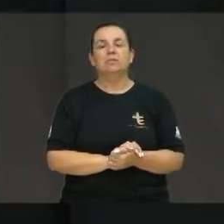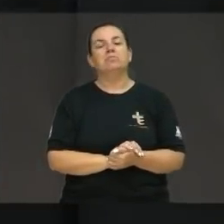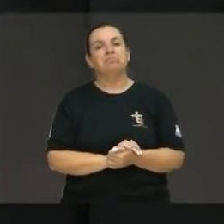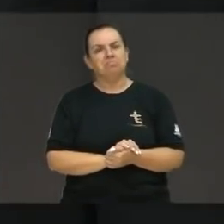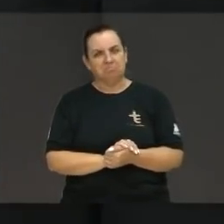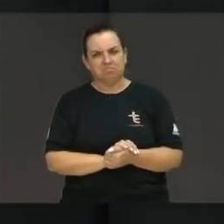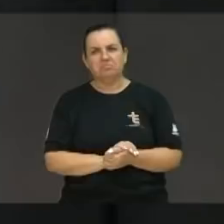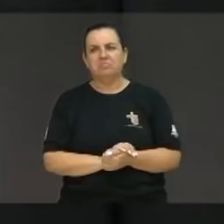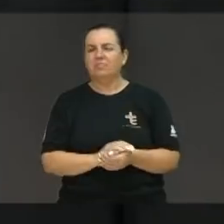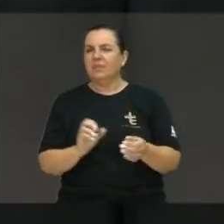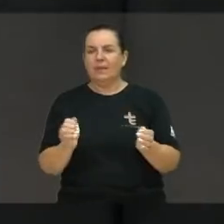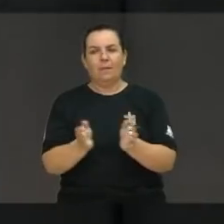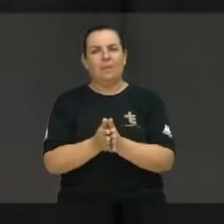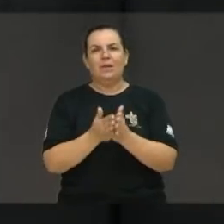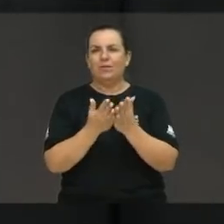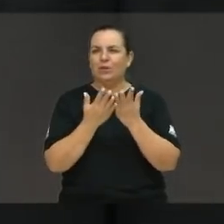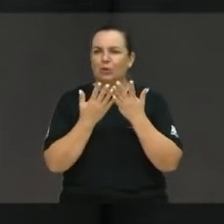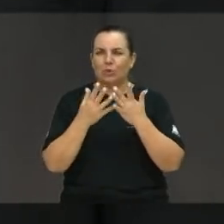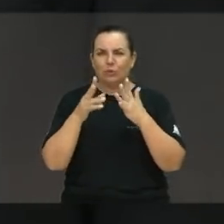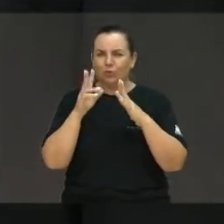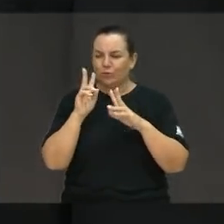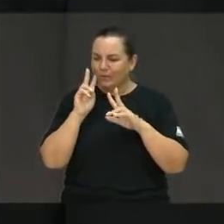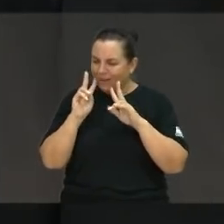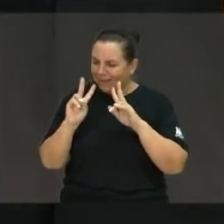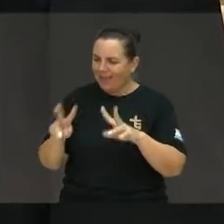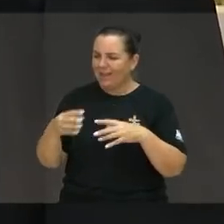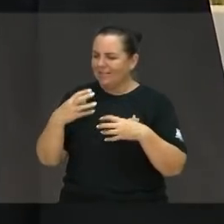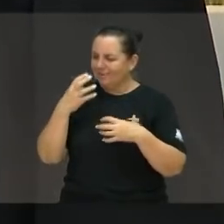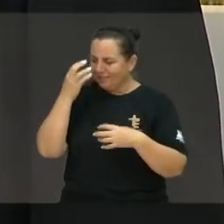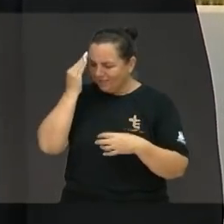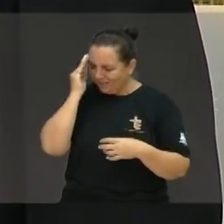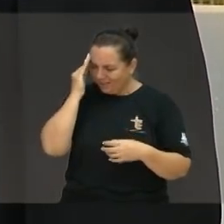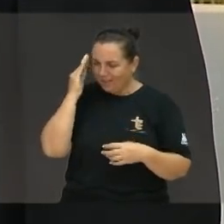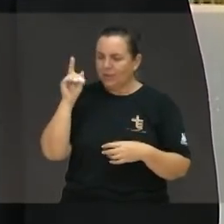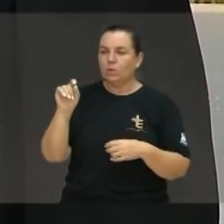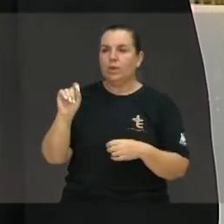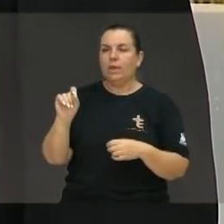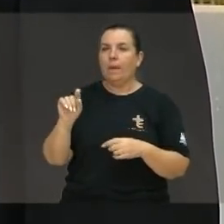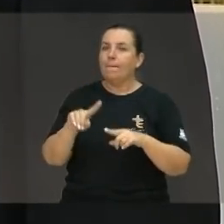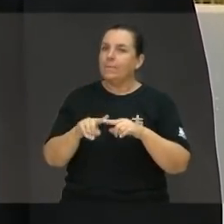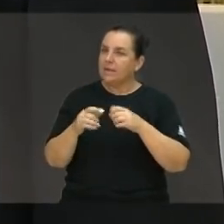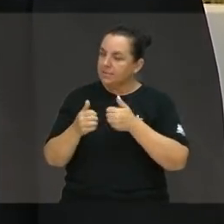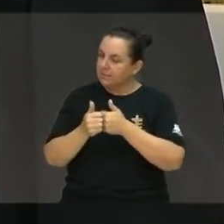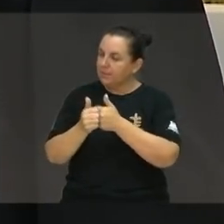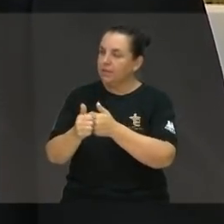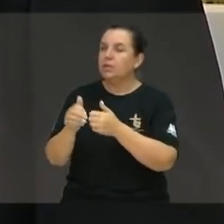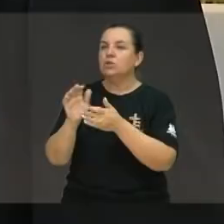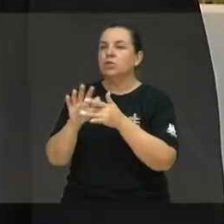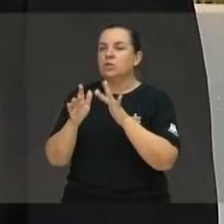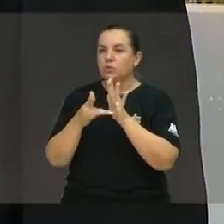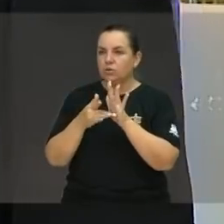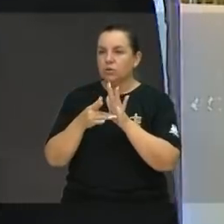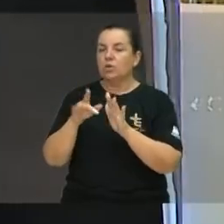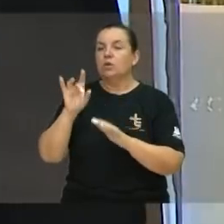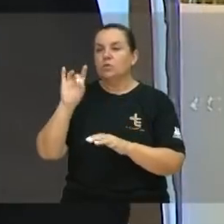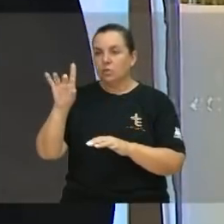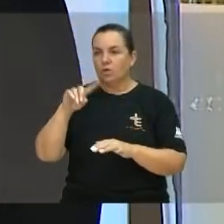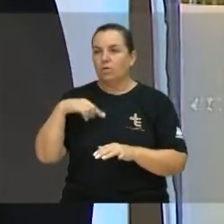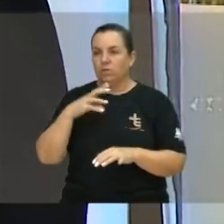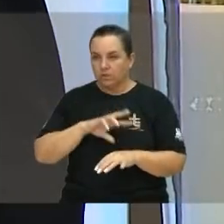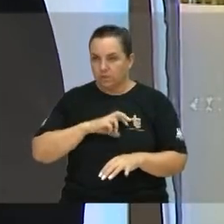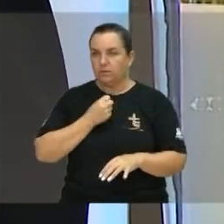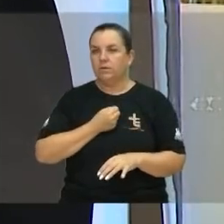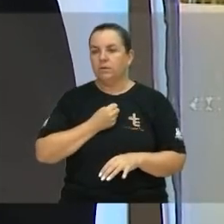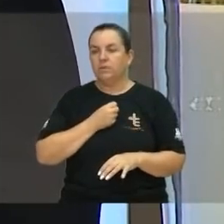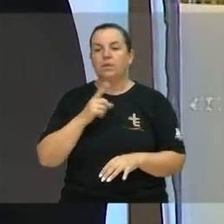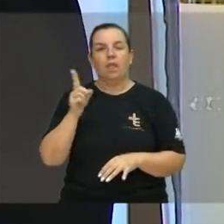bonito é que maravilhoso contemplar o sentido daqueles gestos mas seguir jesus somente com as nossas forças não vamos